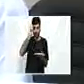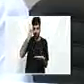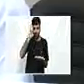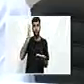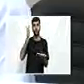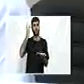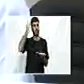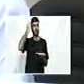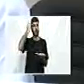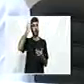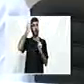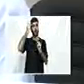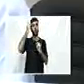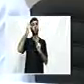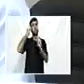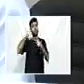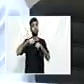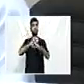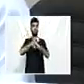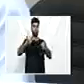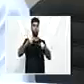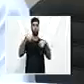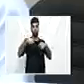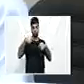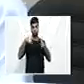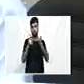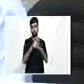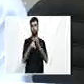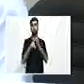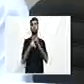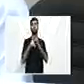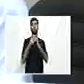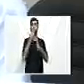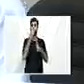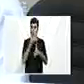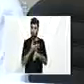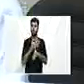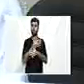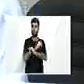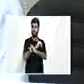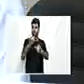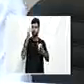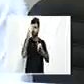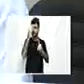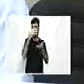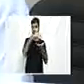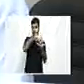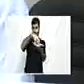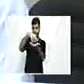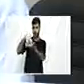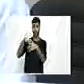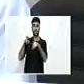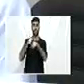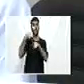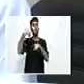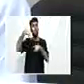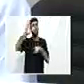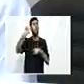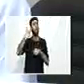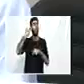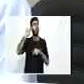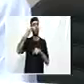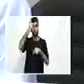acho que isso é uma satisfação que a gente dá a contento para todas as entidades e mais para todos os